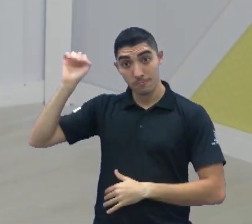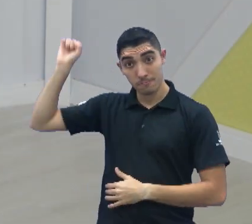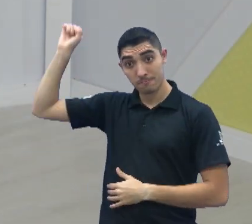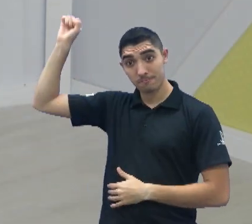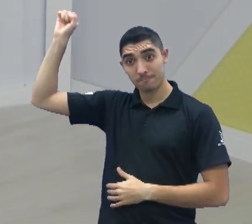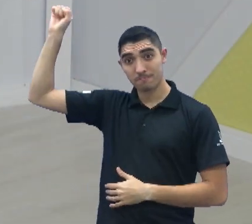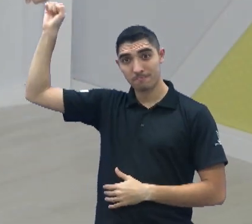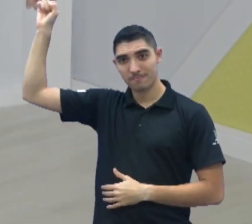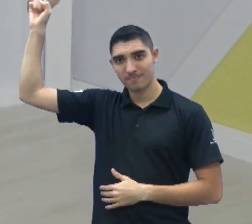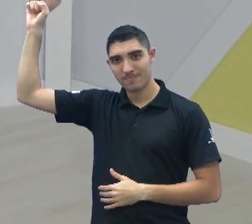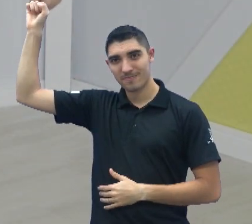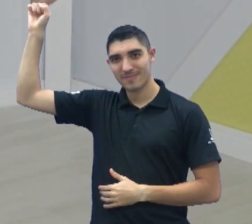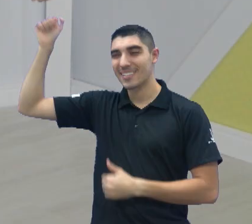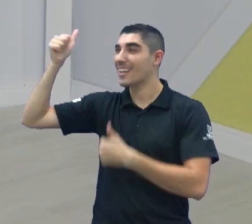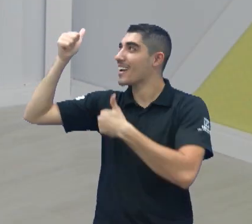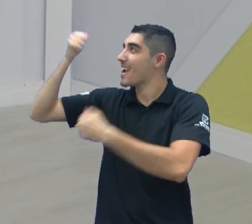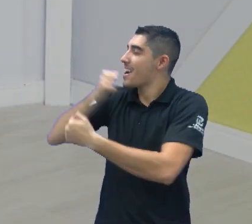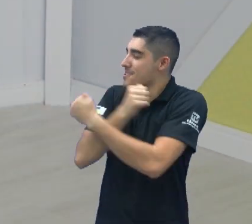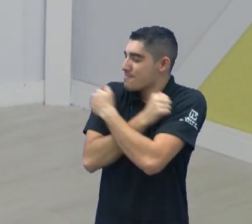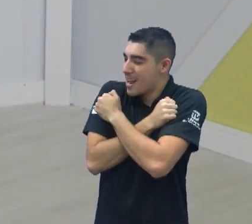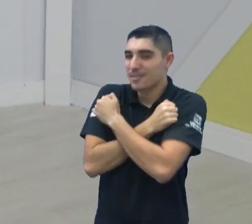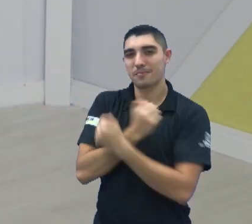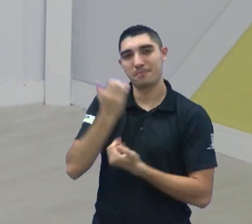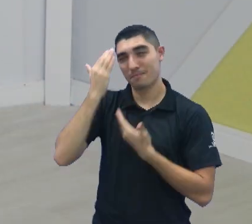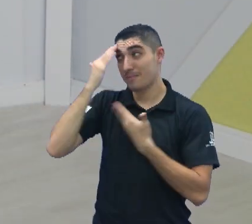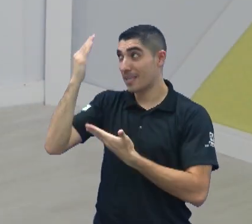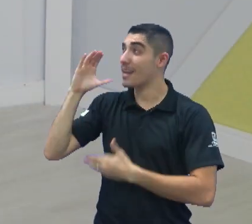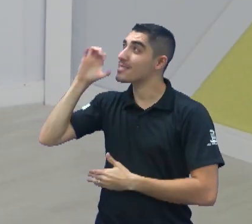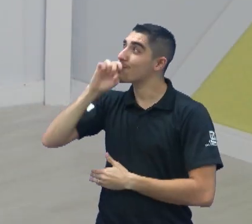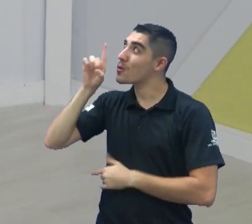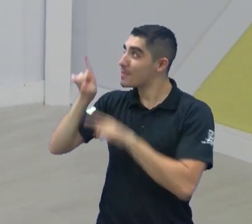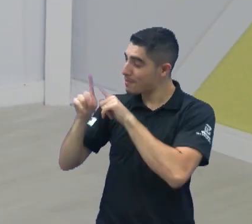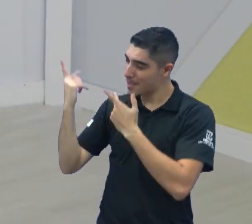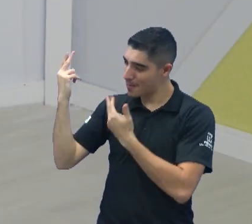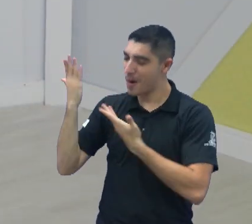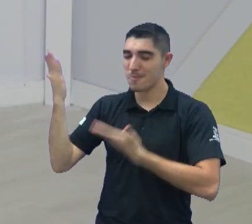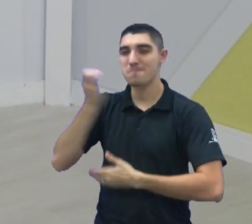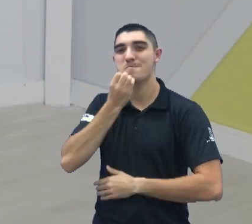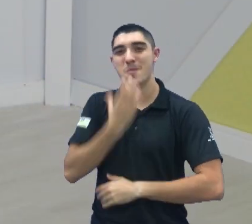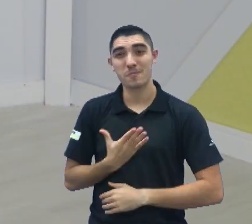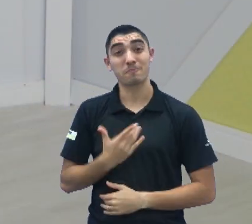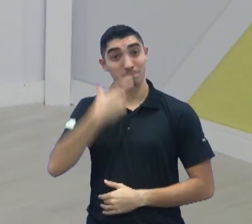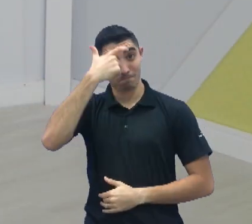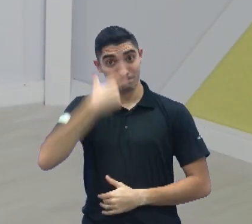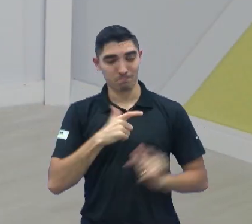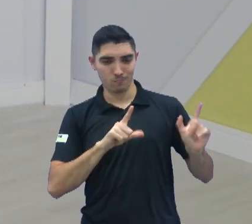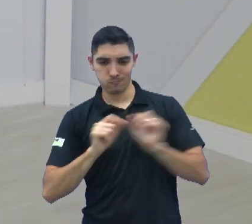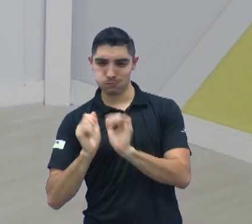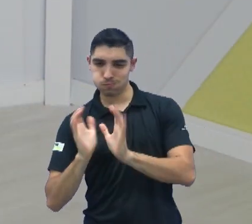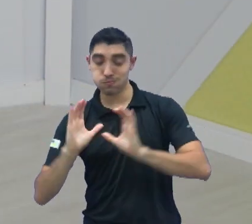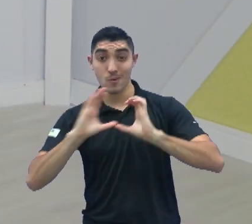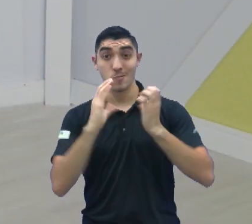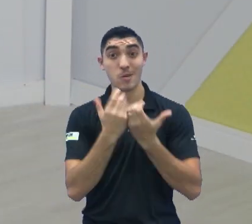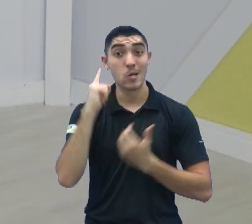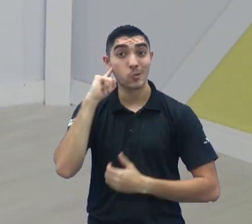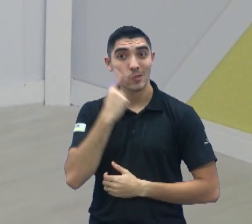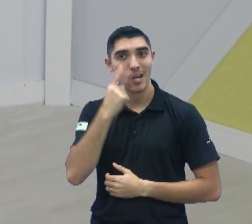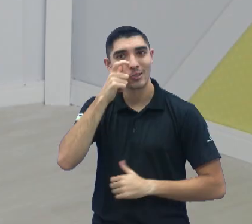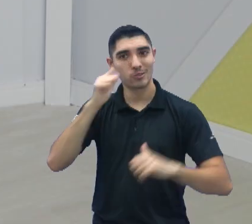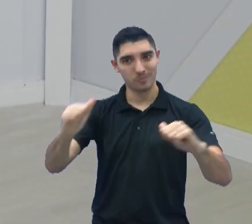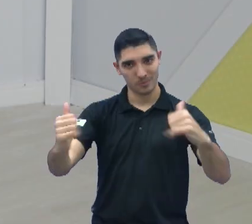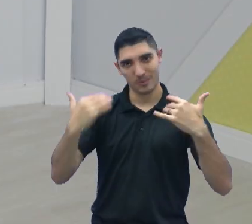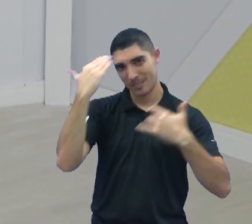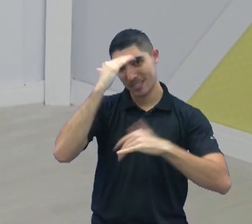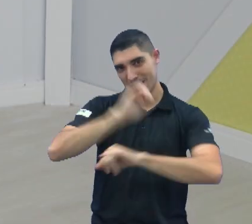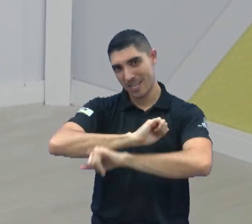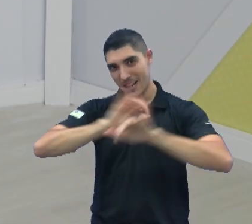grande abraço para você. Ótimo final de semana. Aí, Luizão. Luizão sempre levando a informação para a comunidade surda que acompanha o nosso programa. Você fica agora